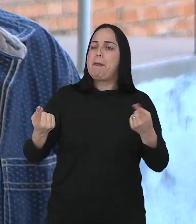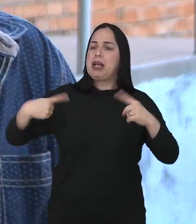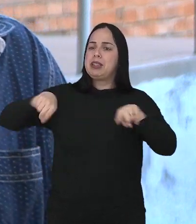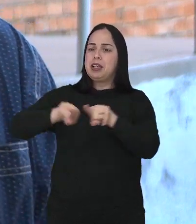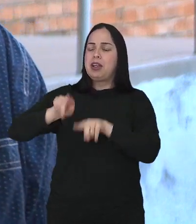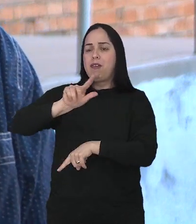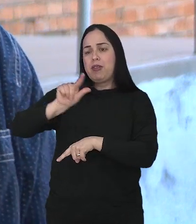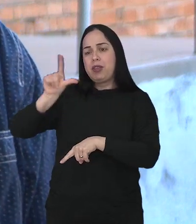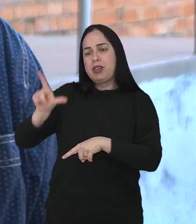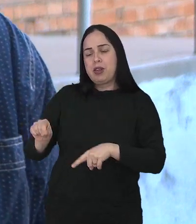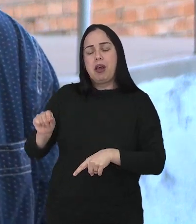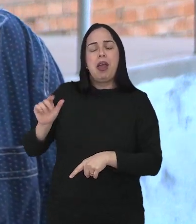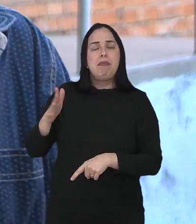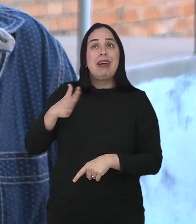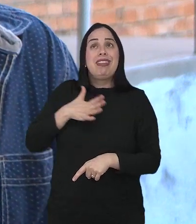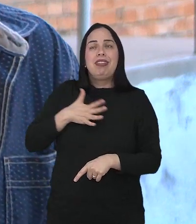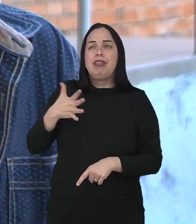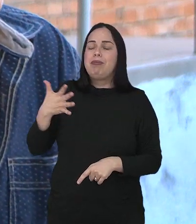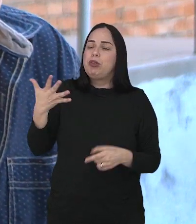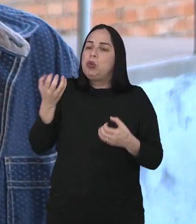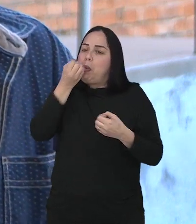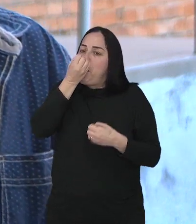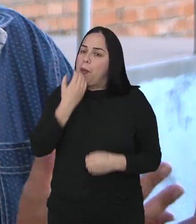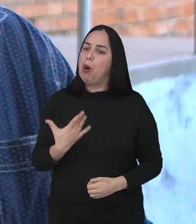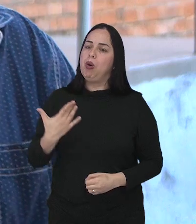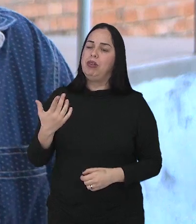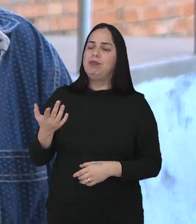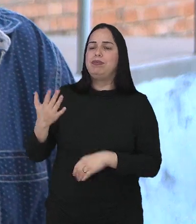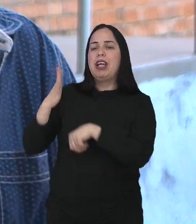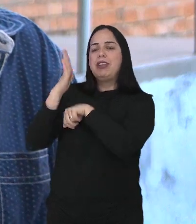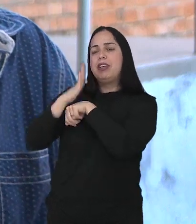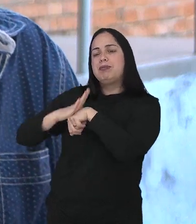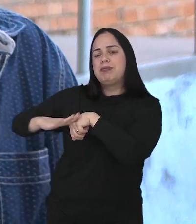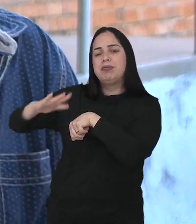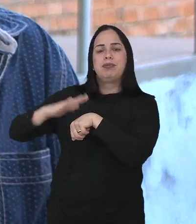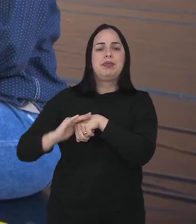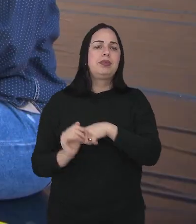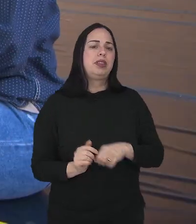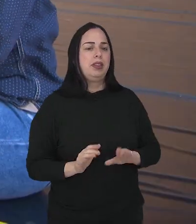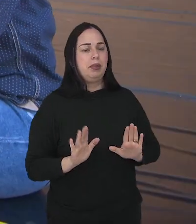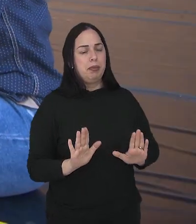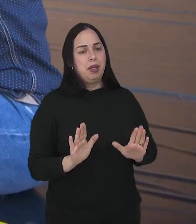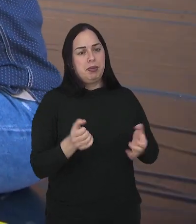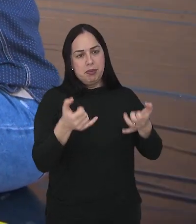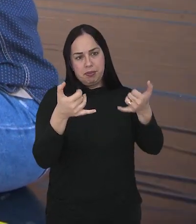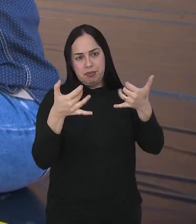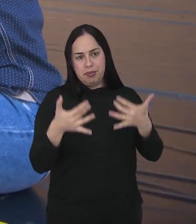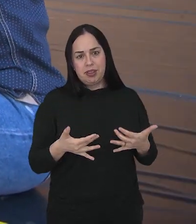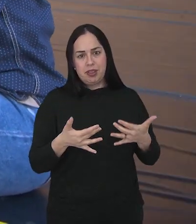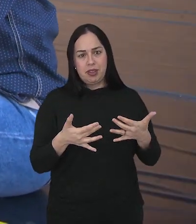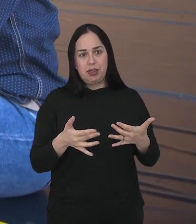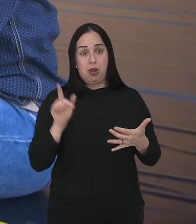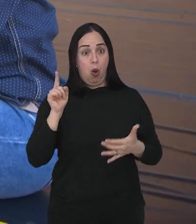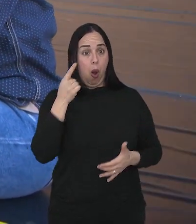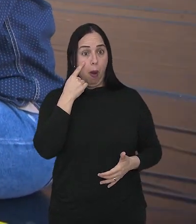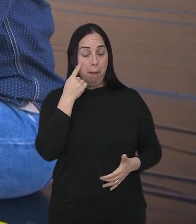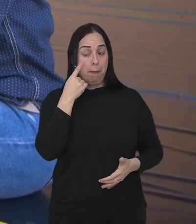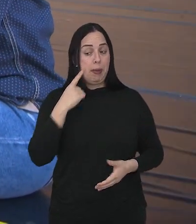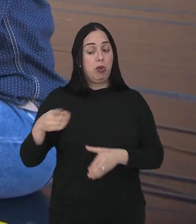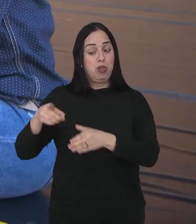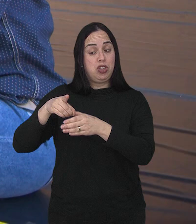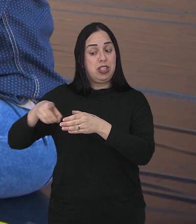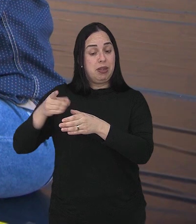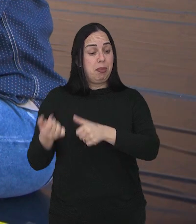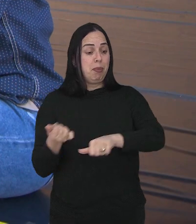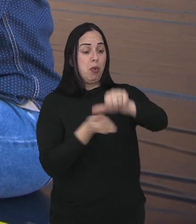muito gostoso. A gente tem muito carinho deles, né, com o nosso trabalho. Cíntia, como que foi tornar o álbum Cena